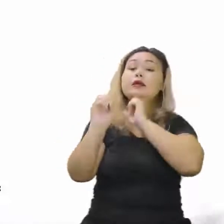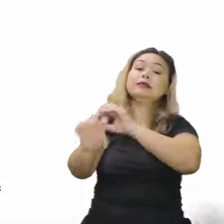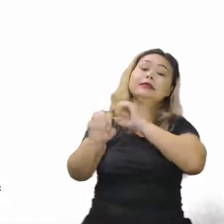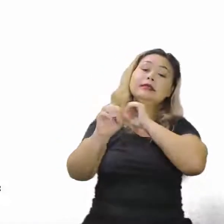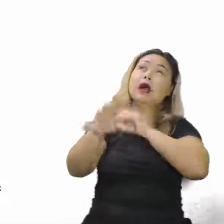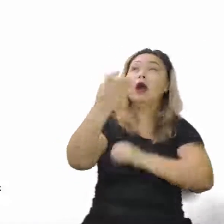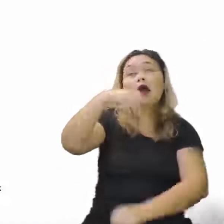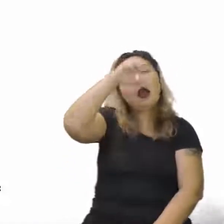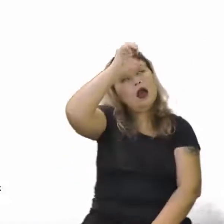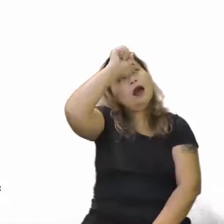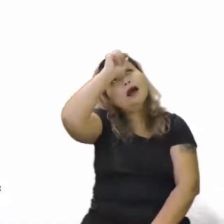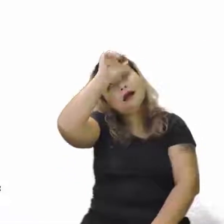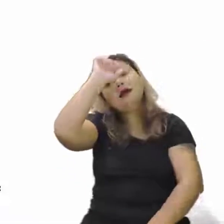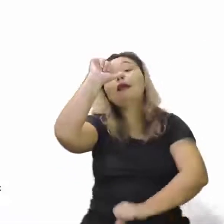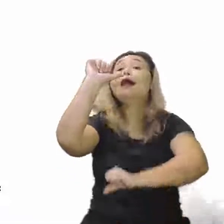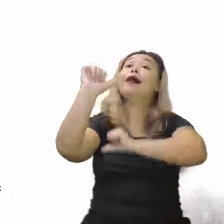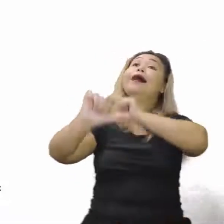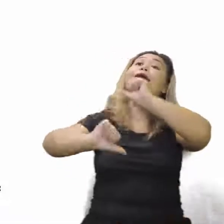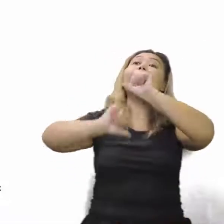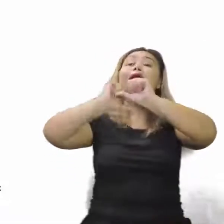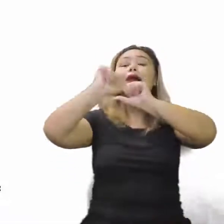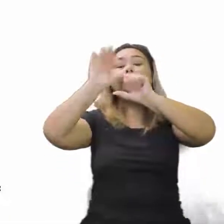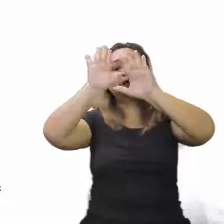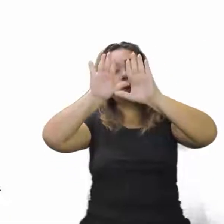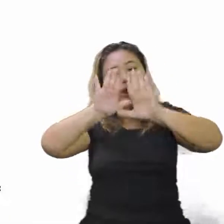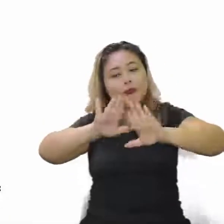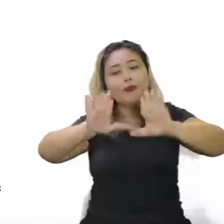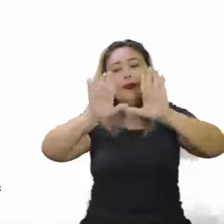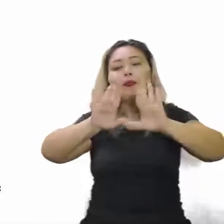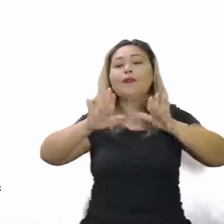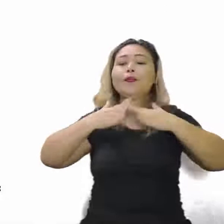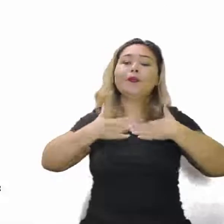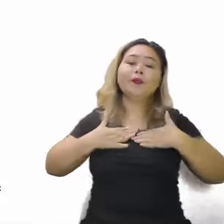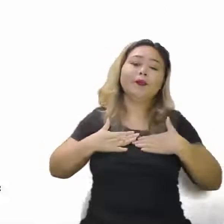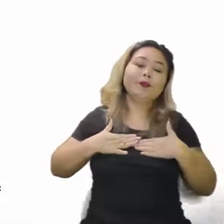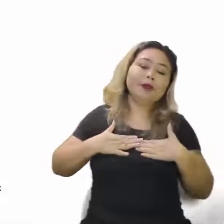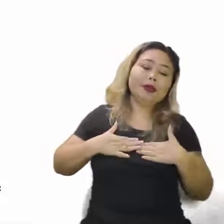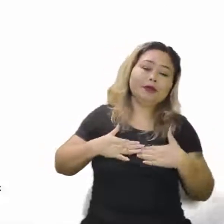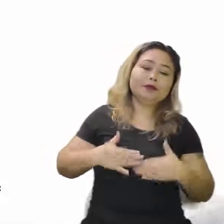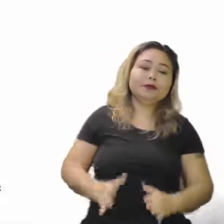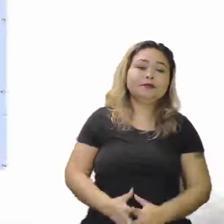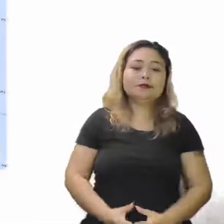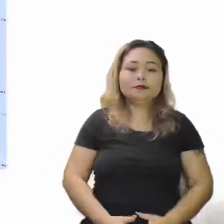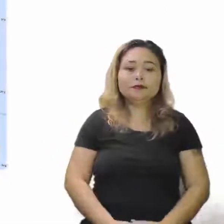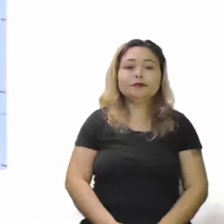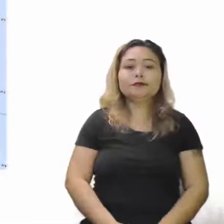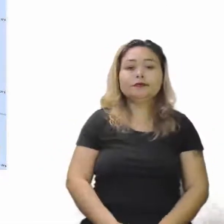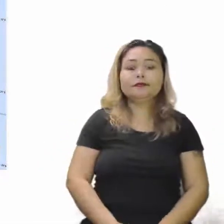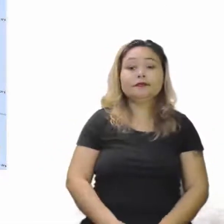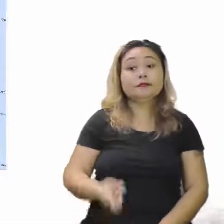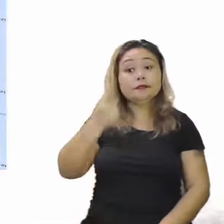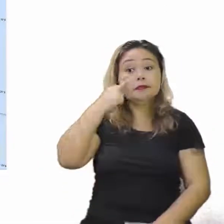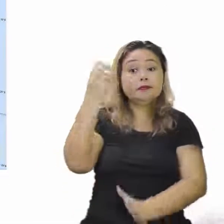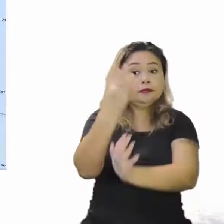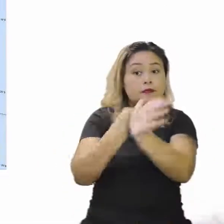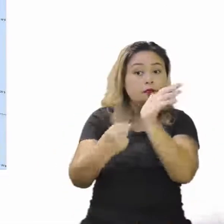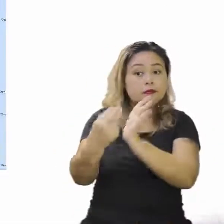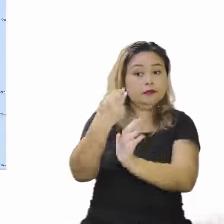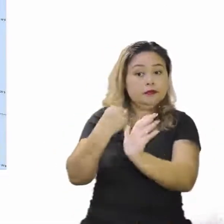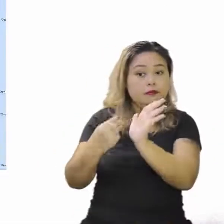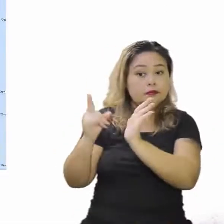ensinado até ser transformado num manso. Tá? E aí você vê o mapa.